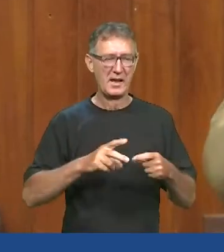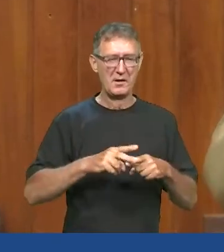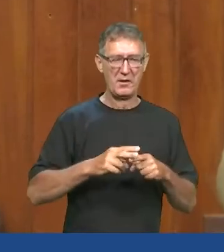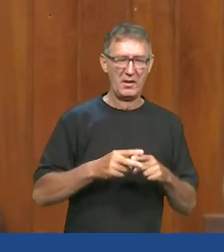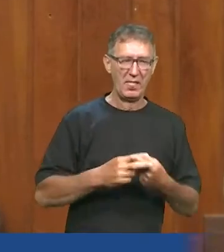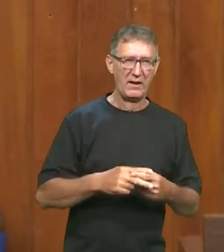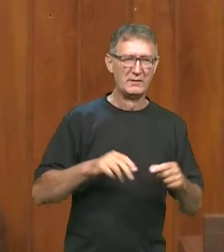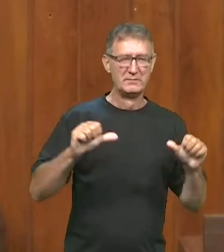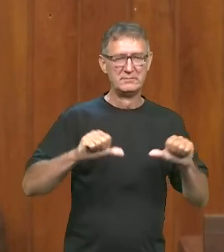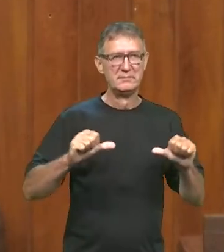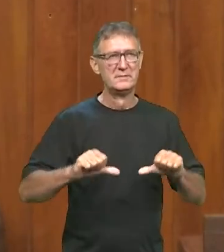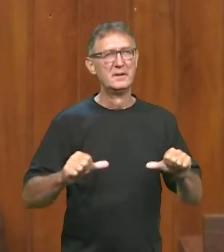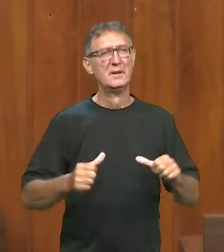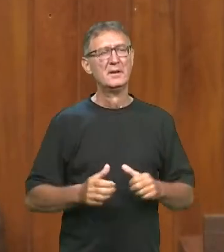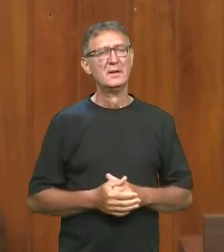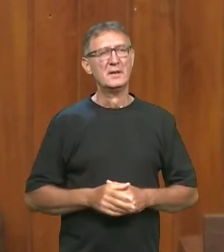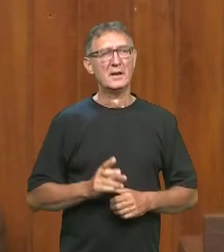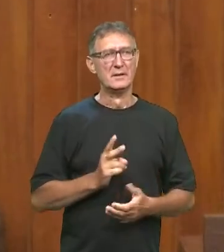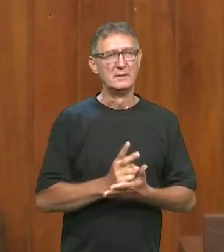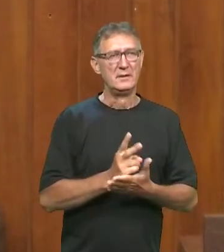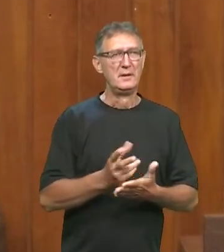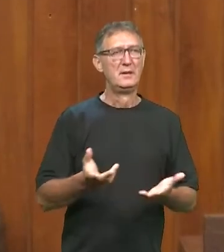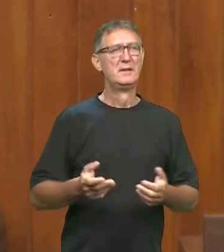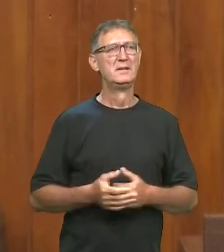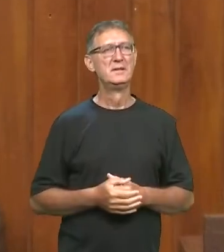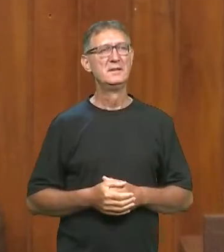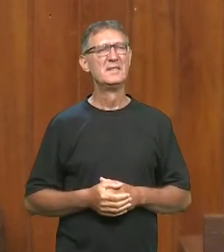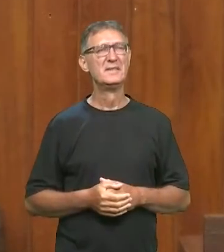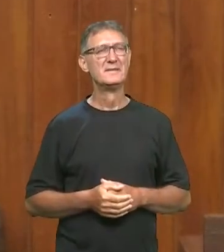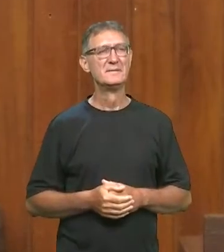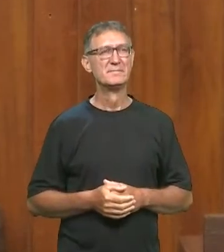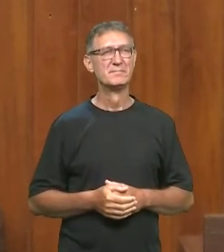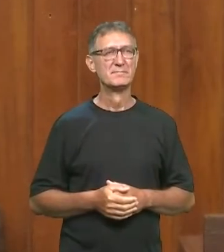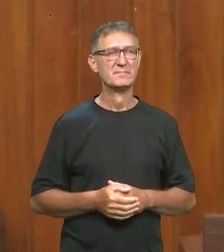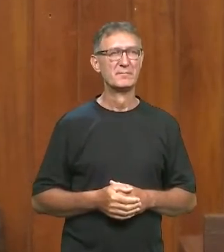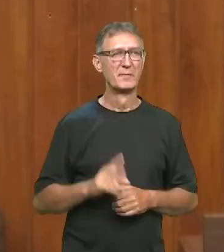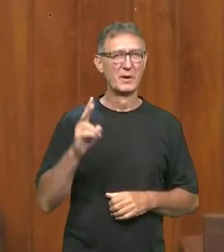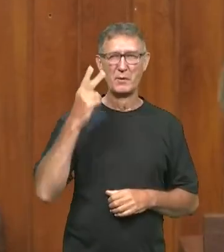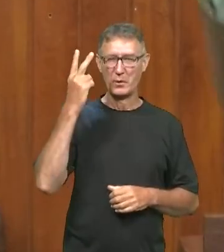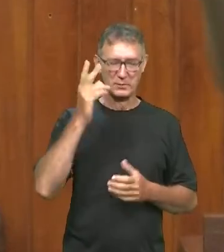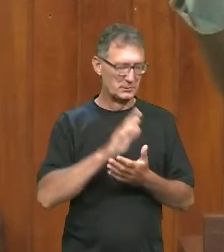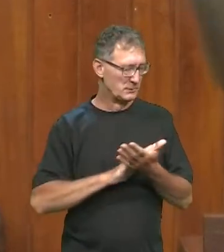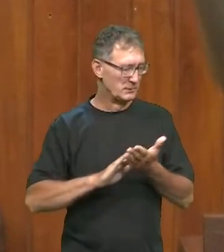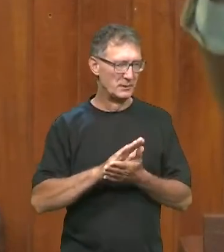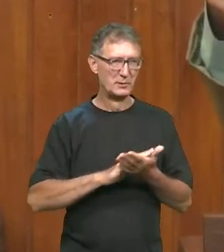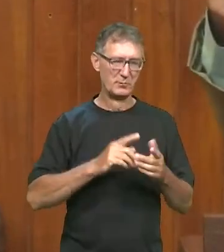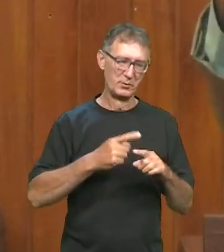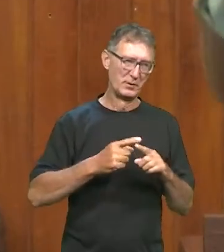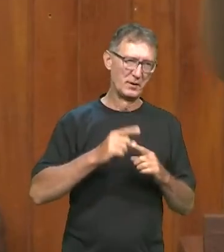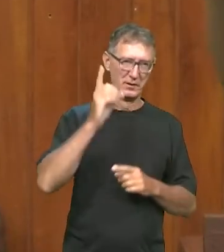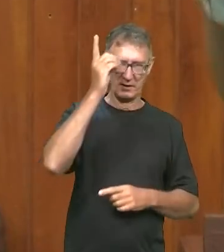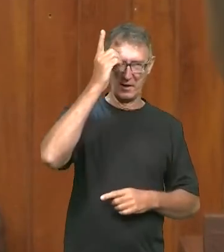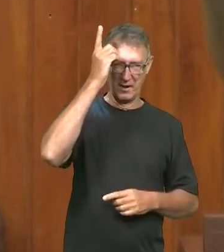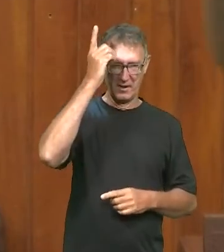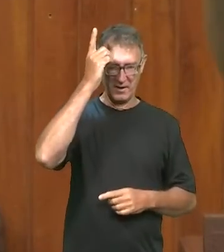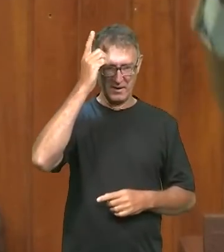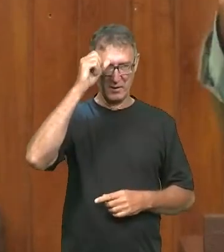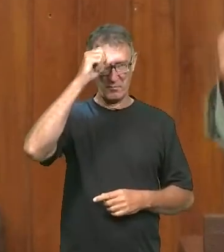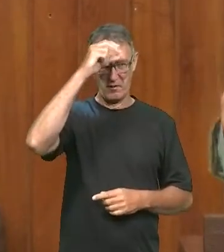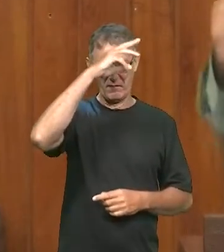precária, e ainda são desvalorizados pelo prefeito municipal. Isso